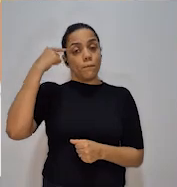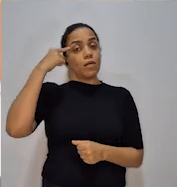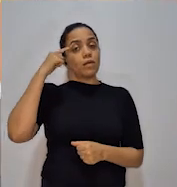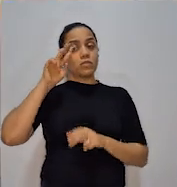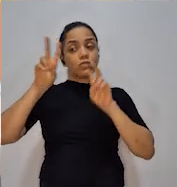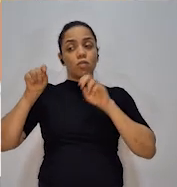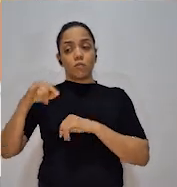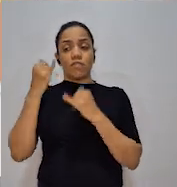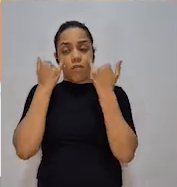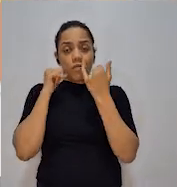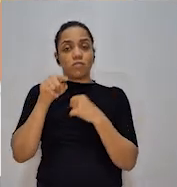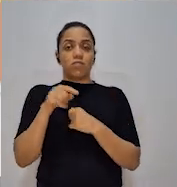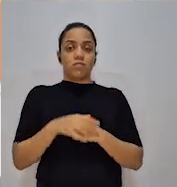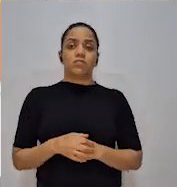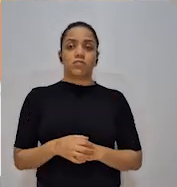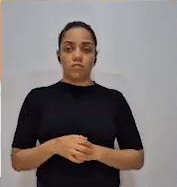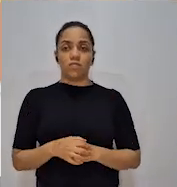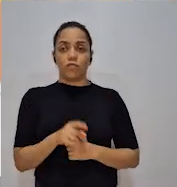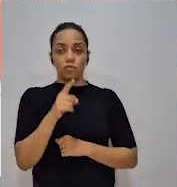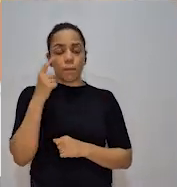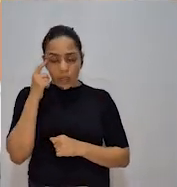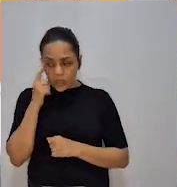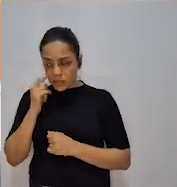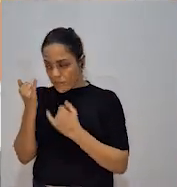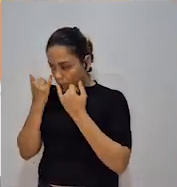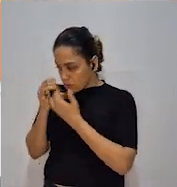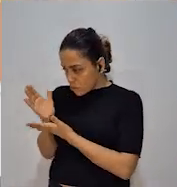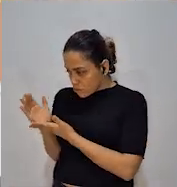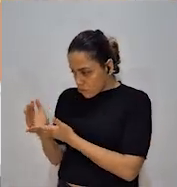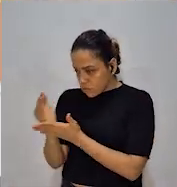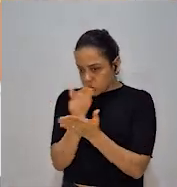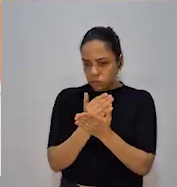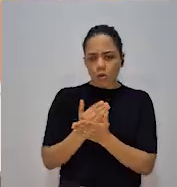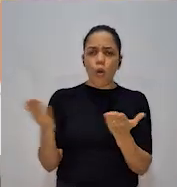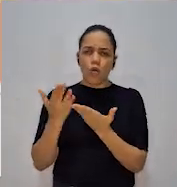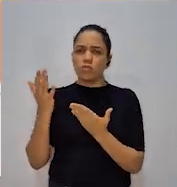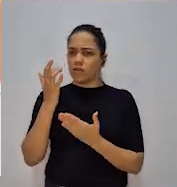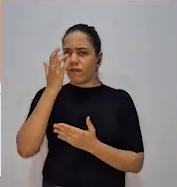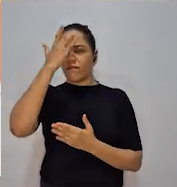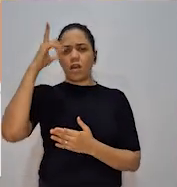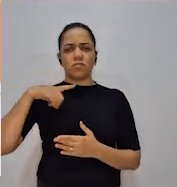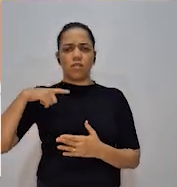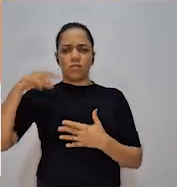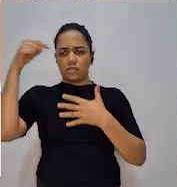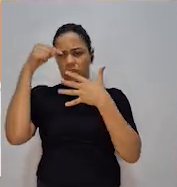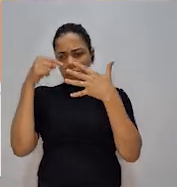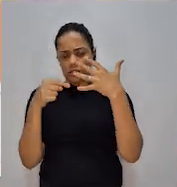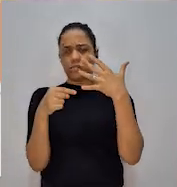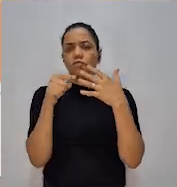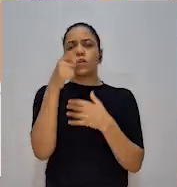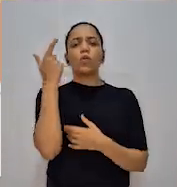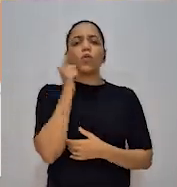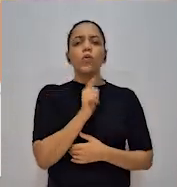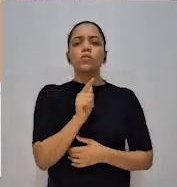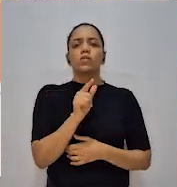dados, claro, com a contribuição dos dados que você for buscar em qualquer fonte que hoje em dia você possui N dados, aí você